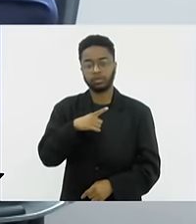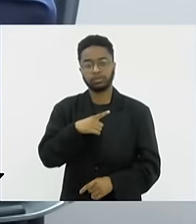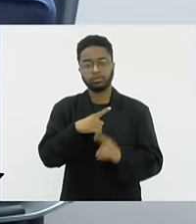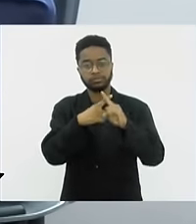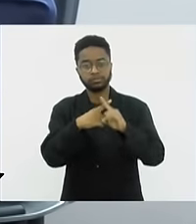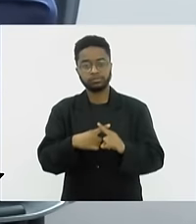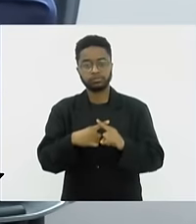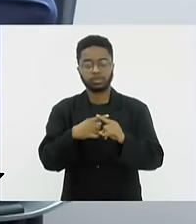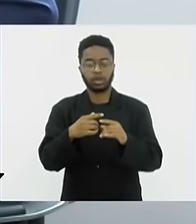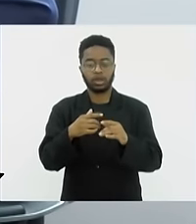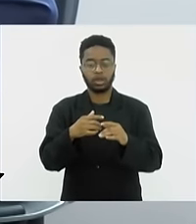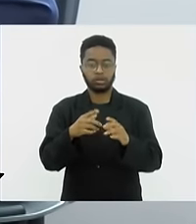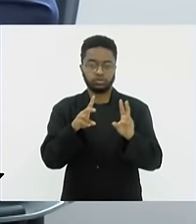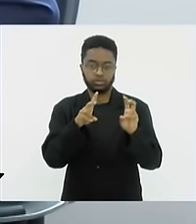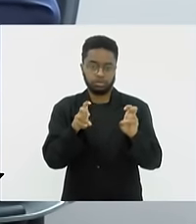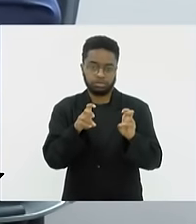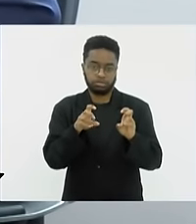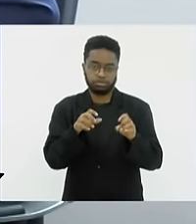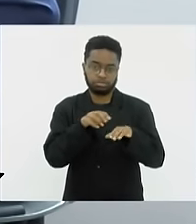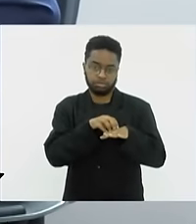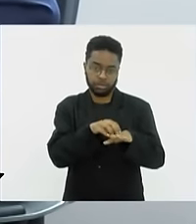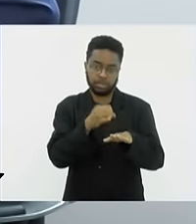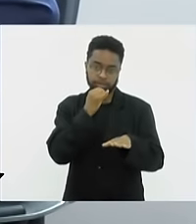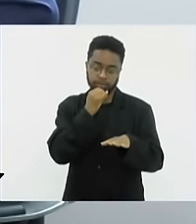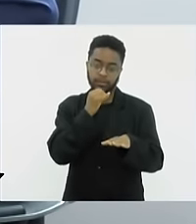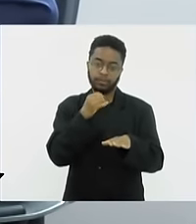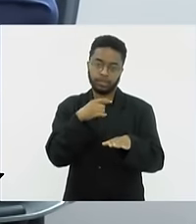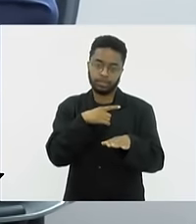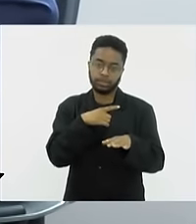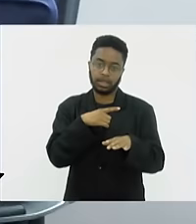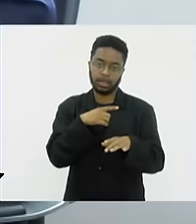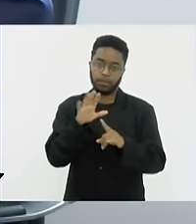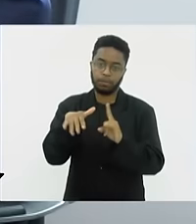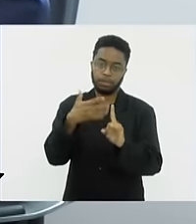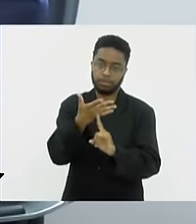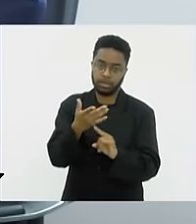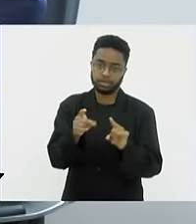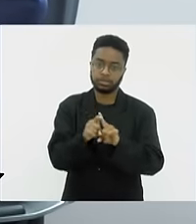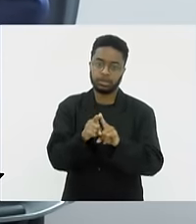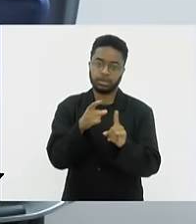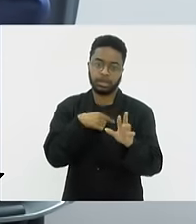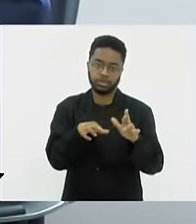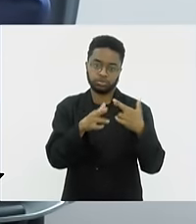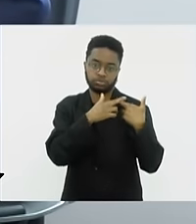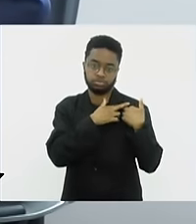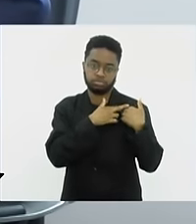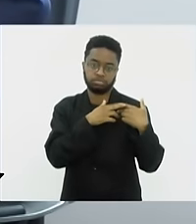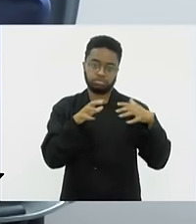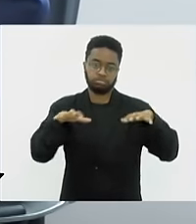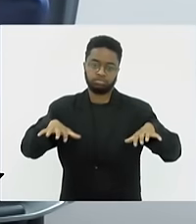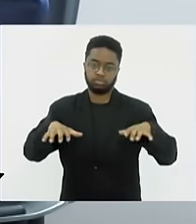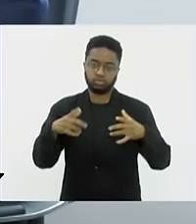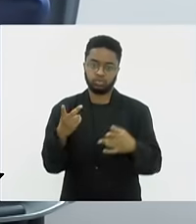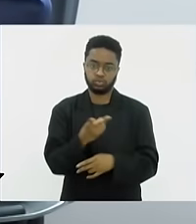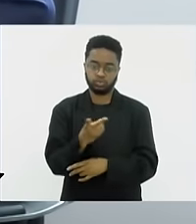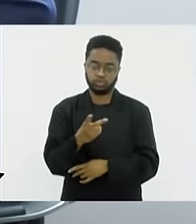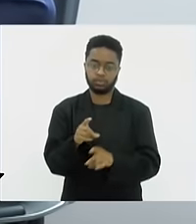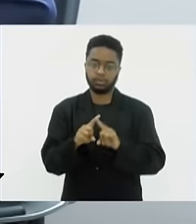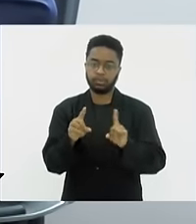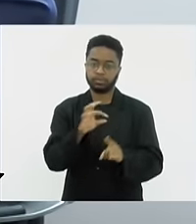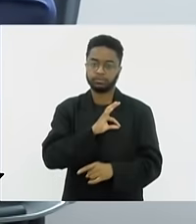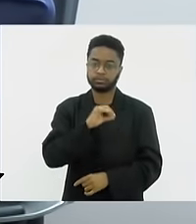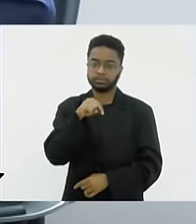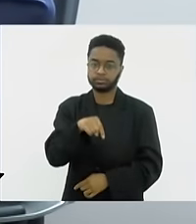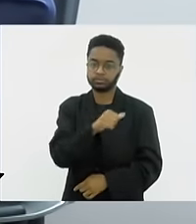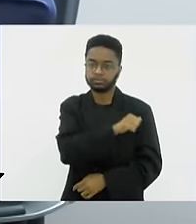como outros temas. Meio ambiente, competência concorrente. A Polícia Militar do Estado do Rio de Janeiro, e aí é a primeira recomendação